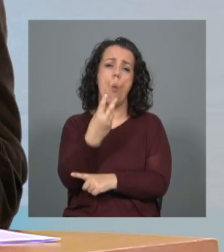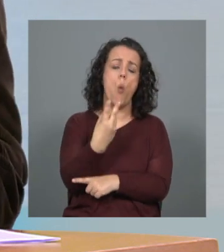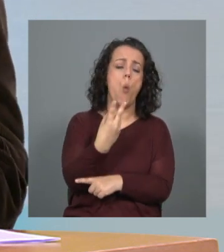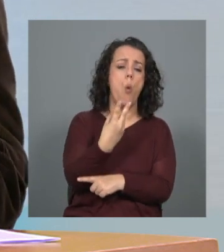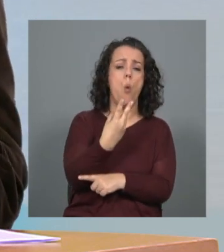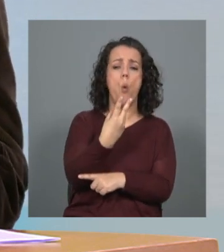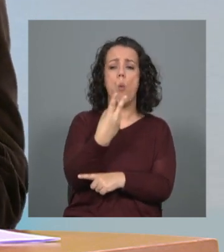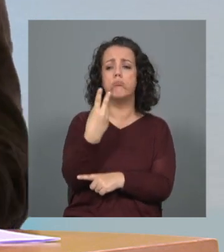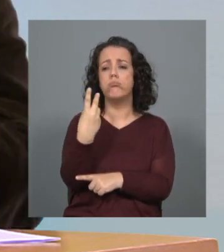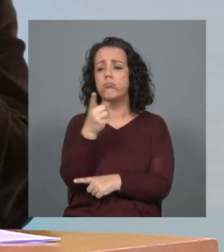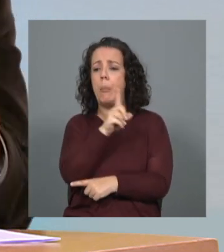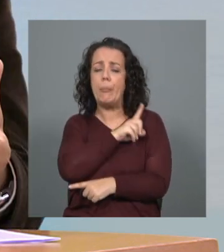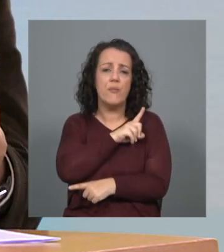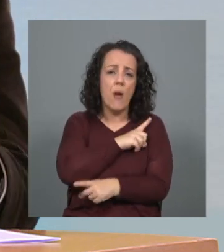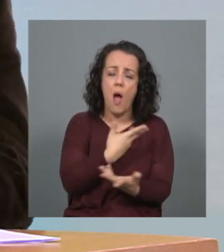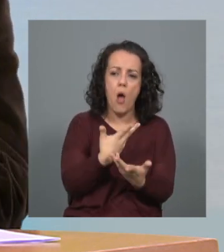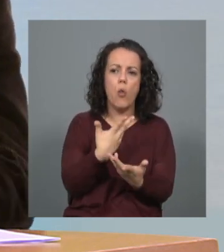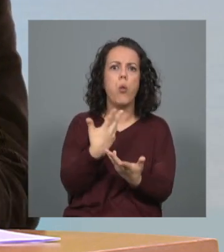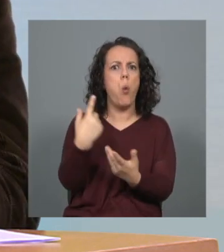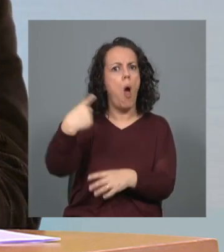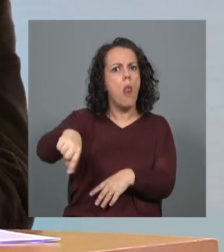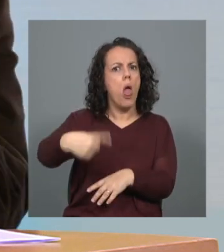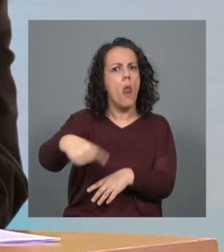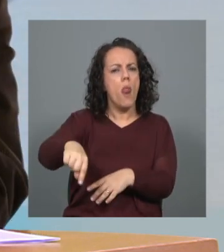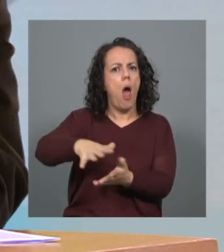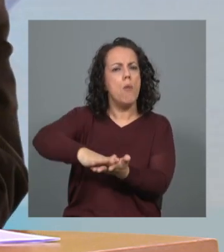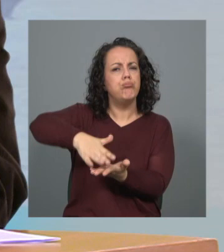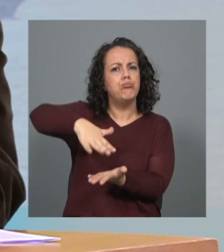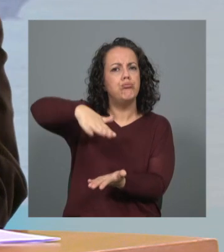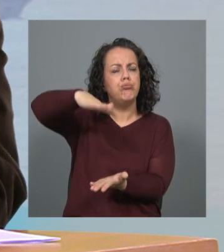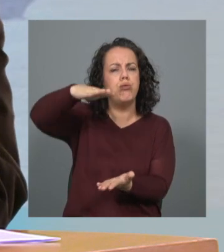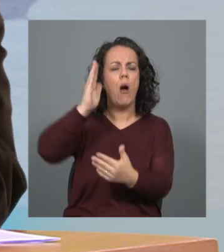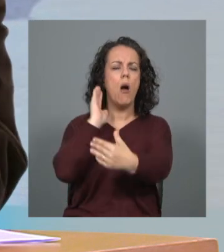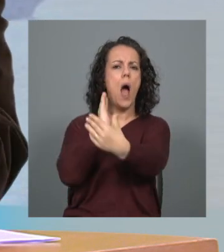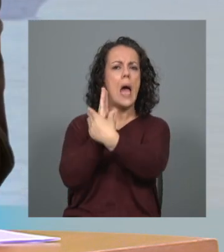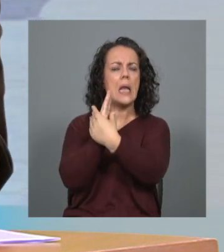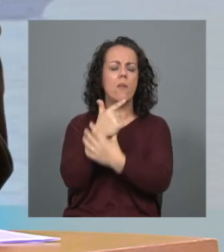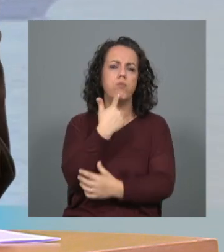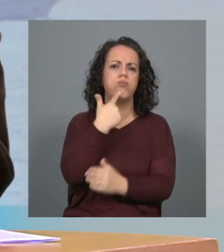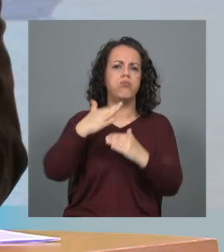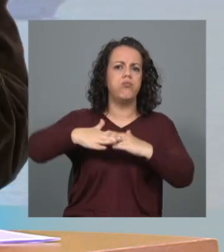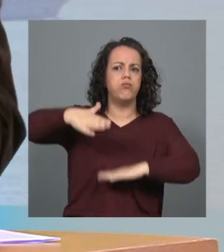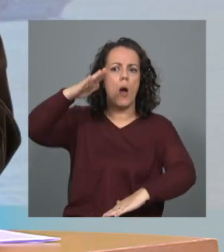têm nas mãos um acervo significativo e a que têm muitas vezes que